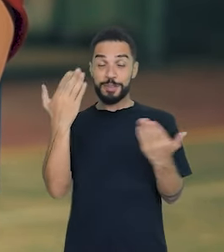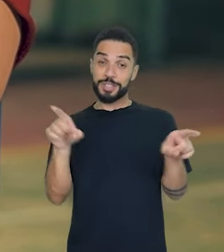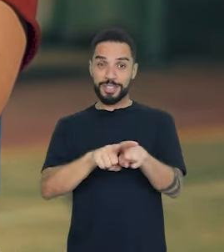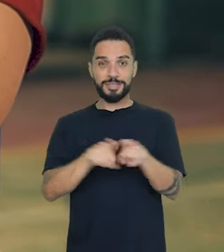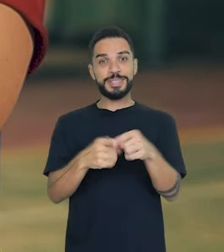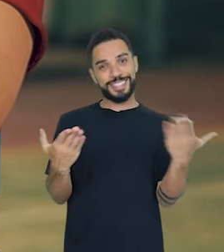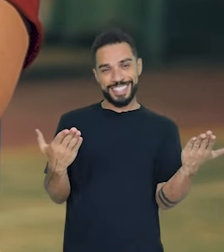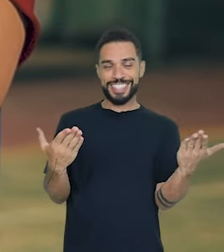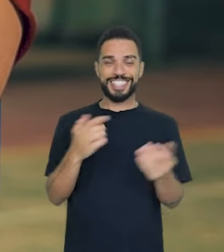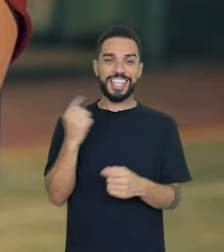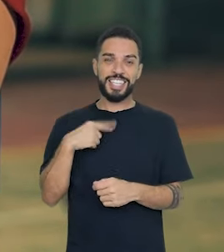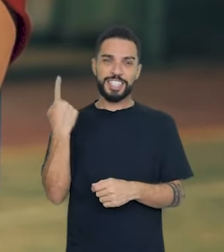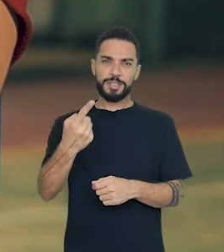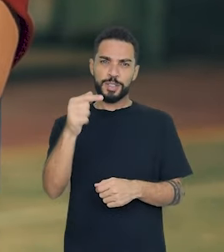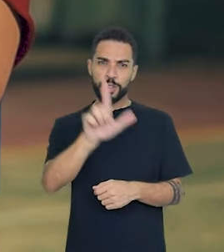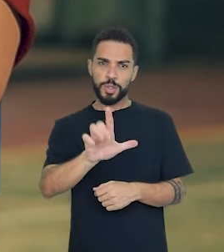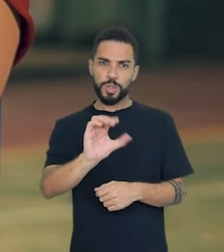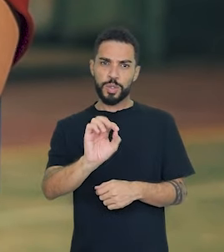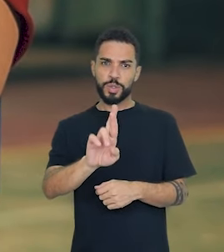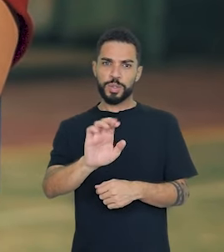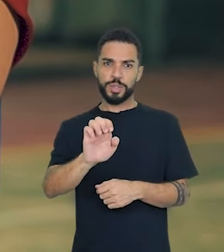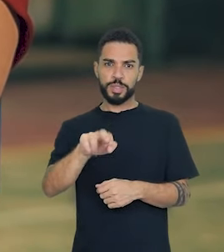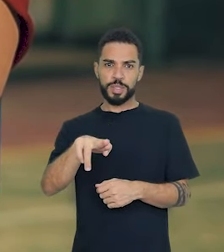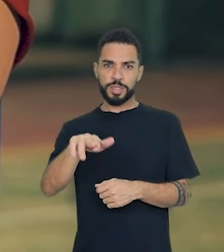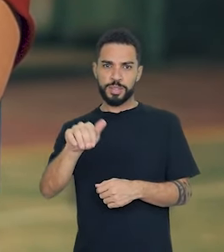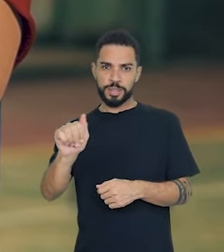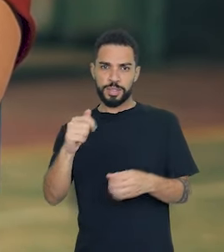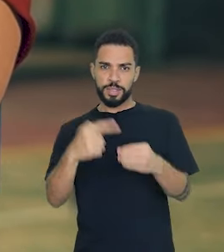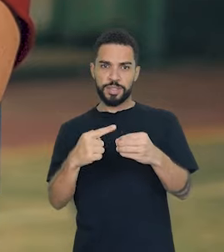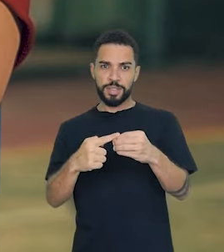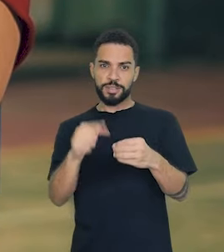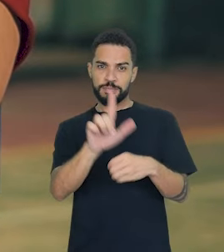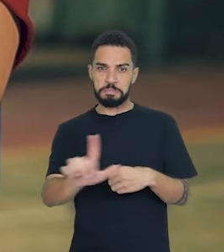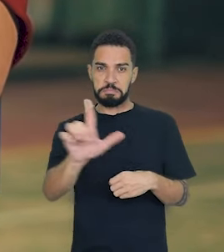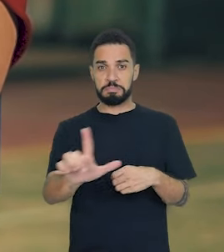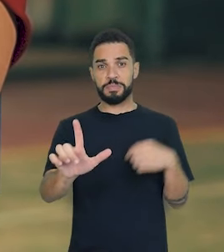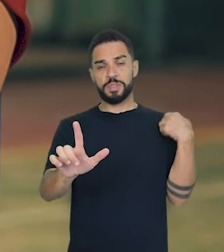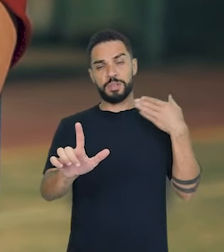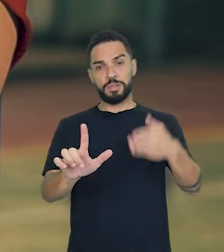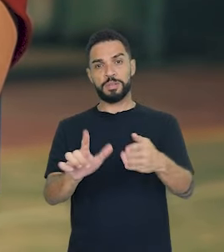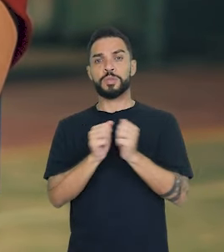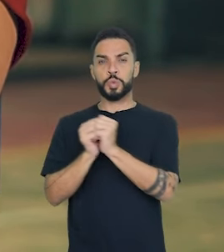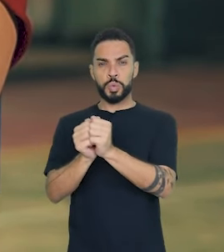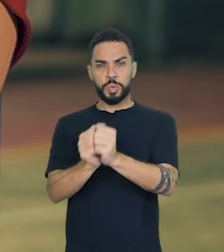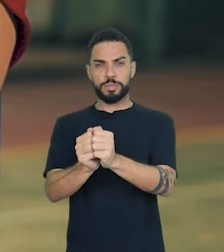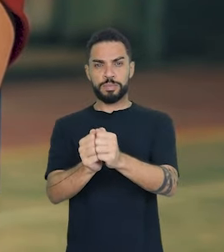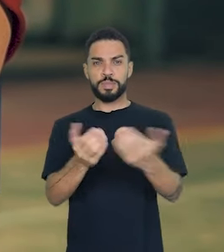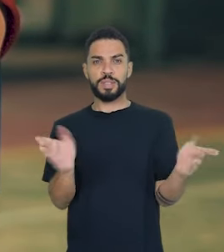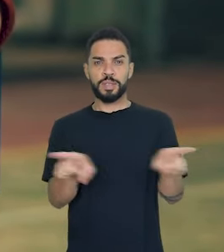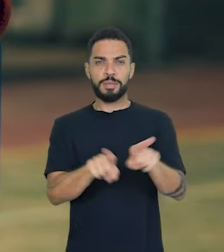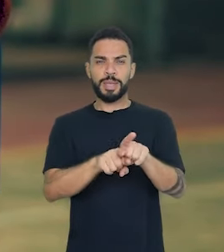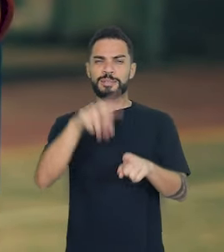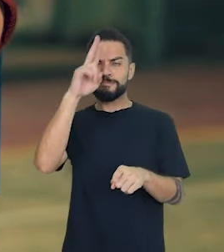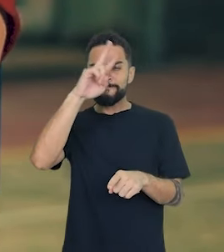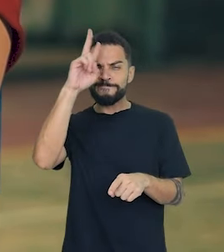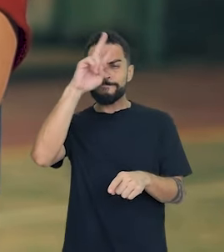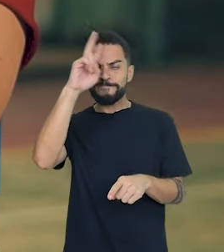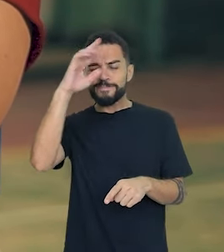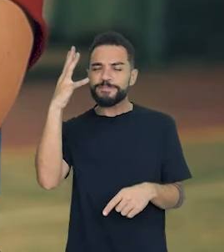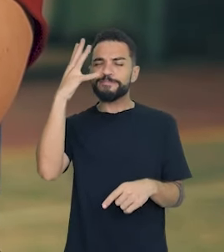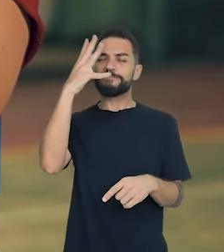a gente foi para Lorena, onde ele desfilou com a Eurides, que foi uma grande porta-bandeira, que tem uma história linda também.